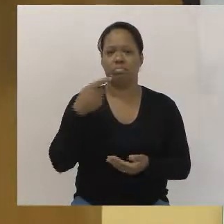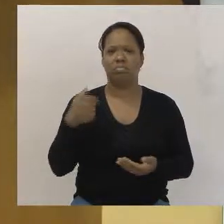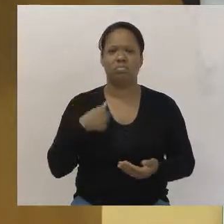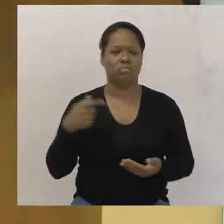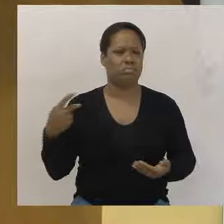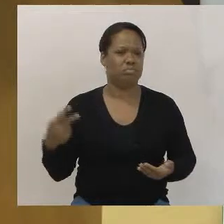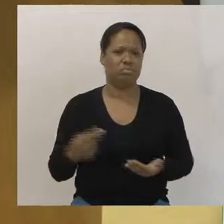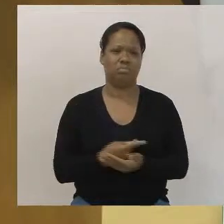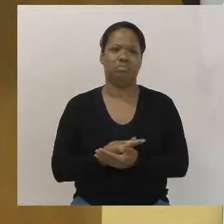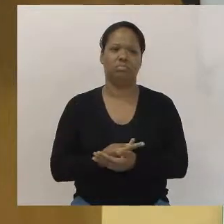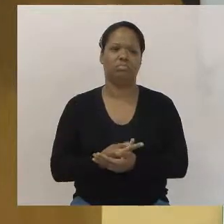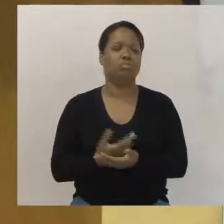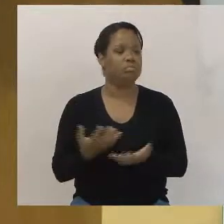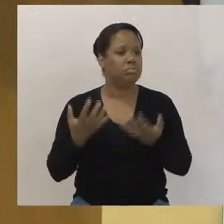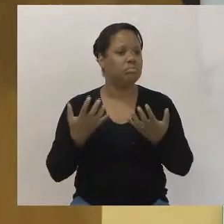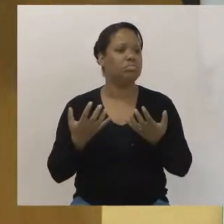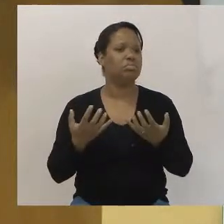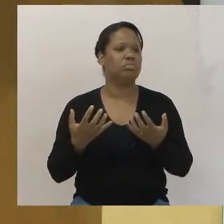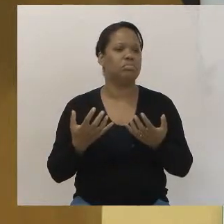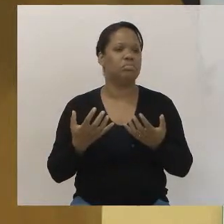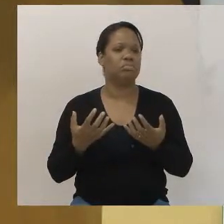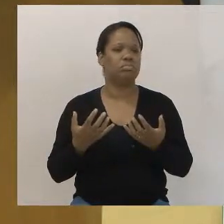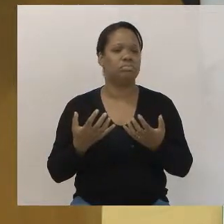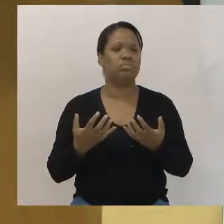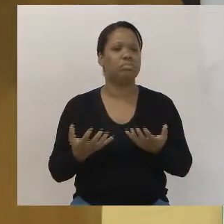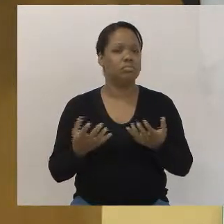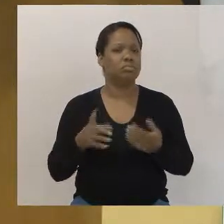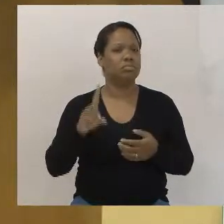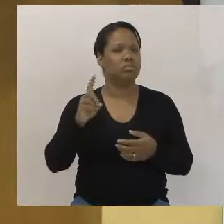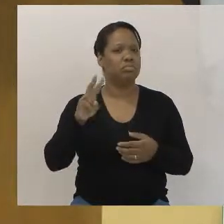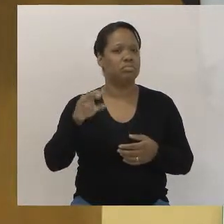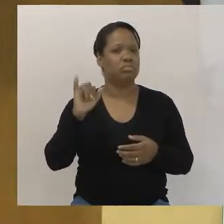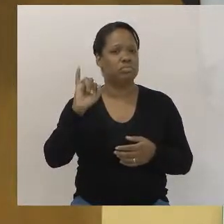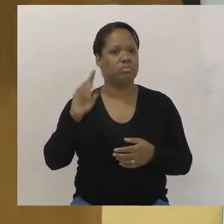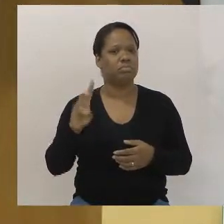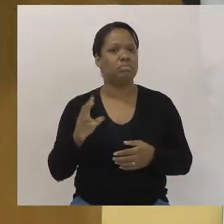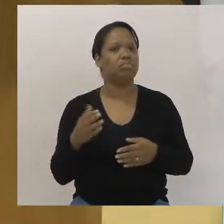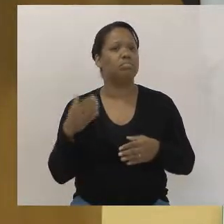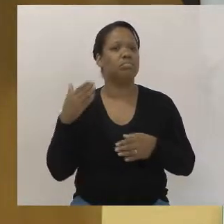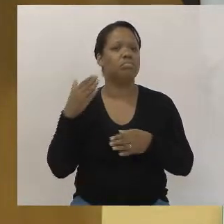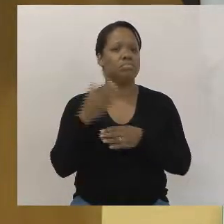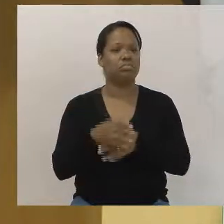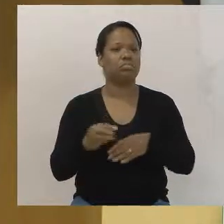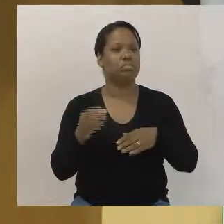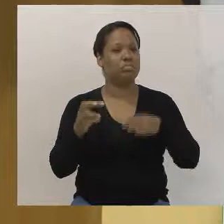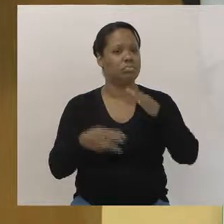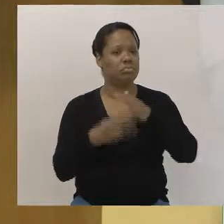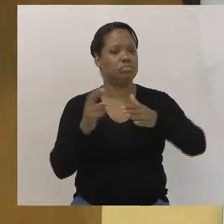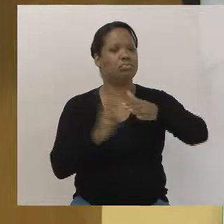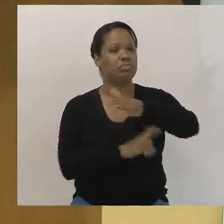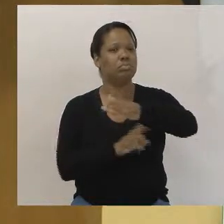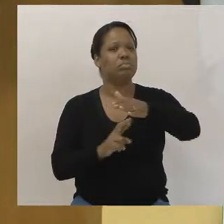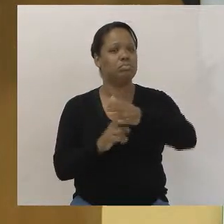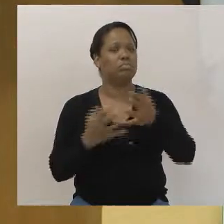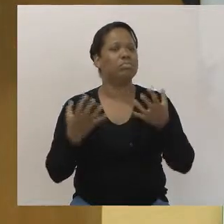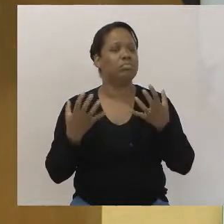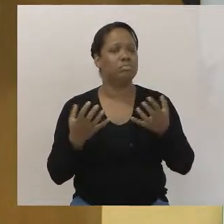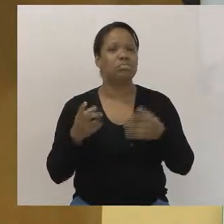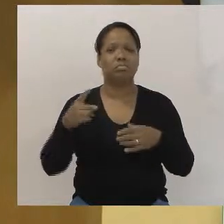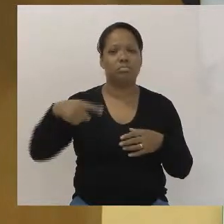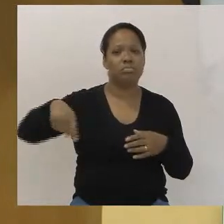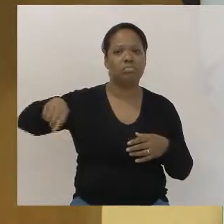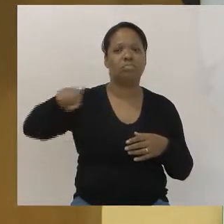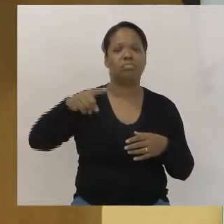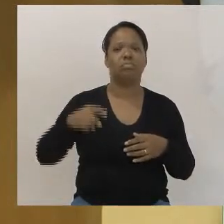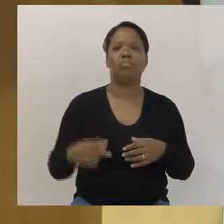porque eu quero que é davino seja estendida eu quero que a terceira ponte saia eu quero que você